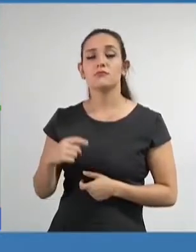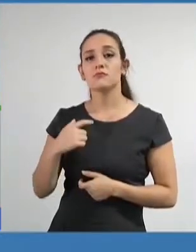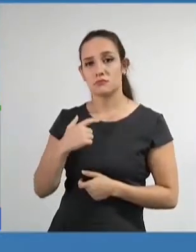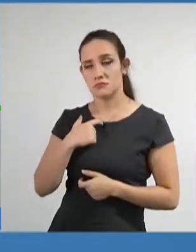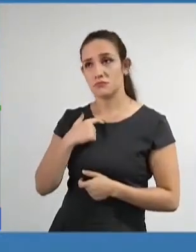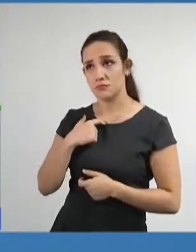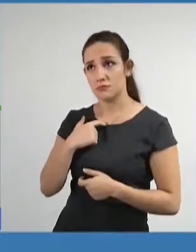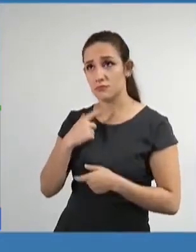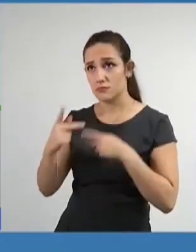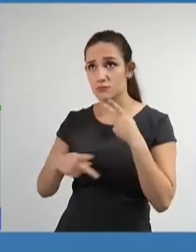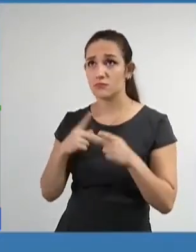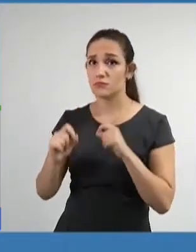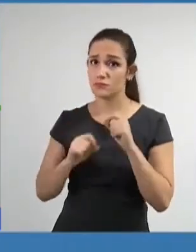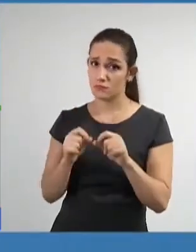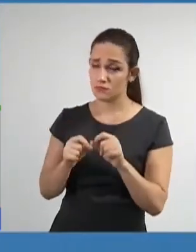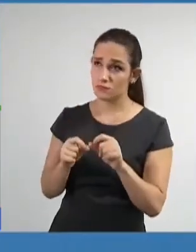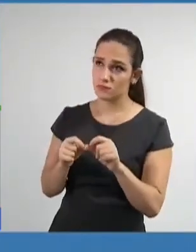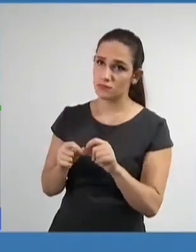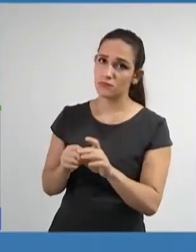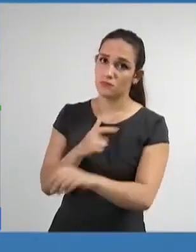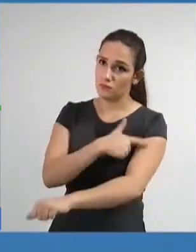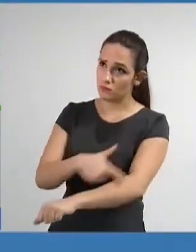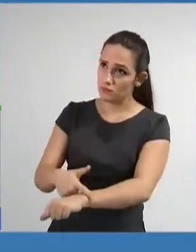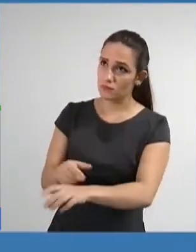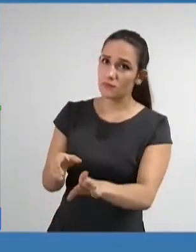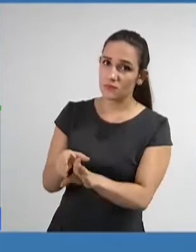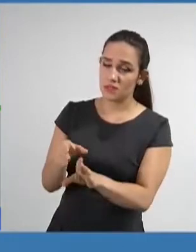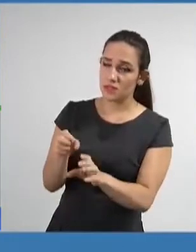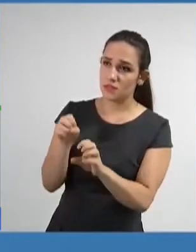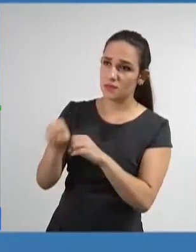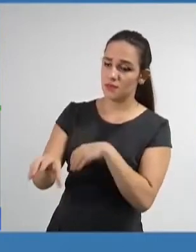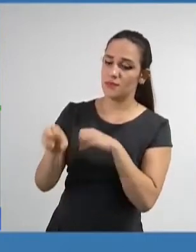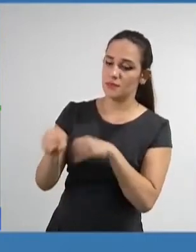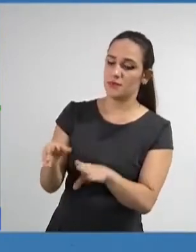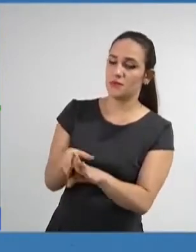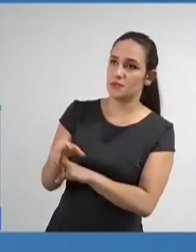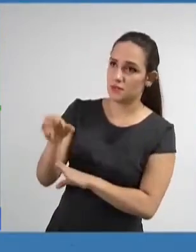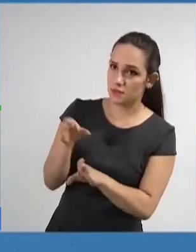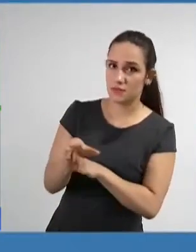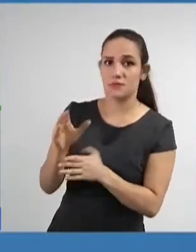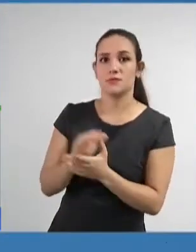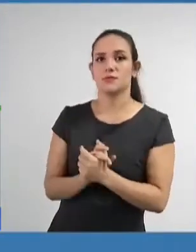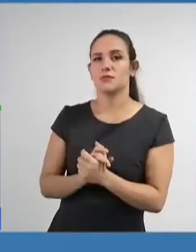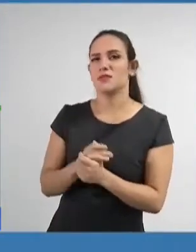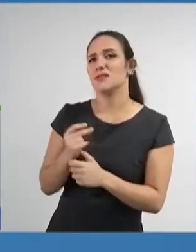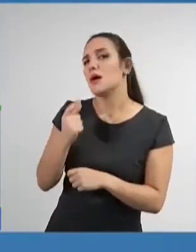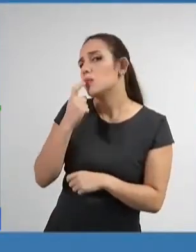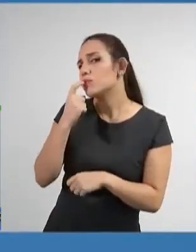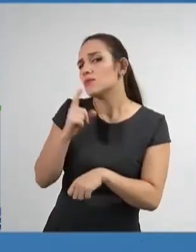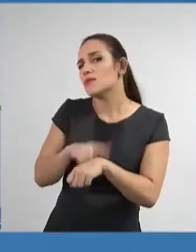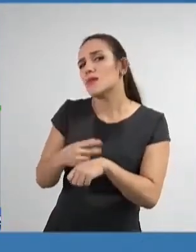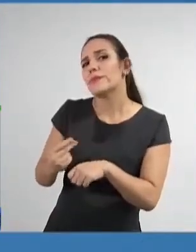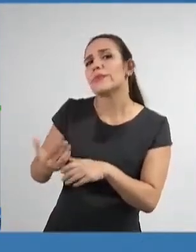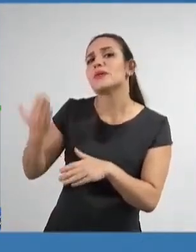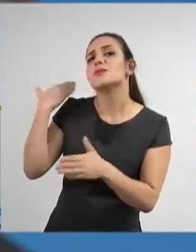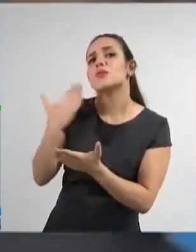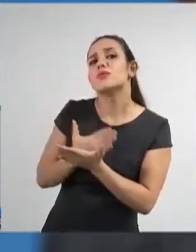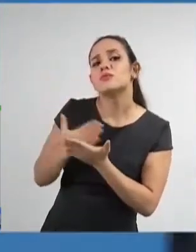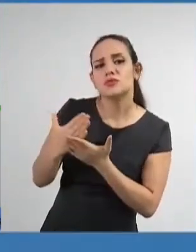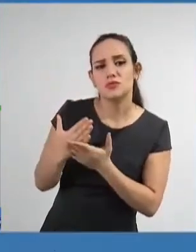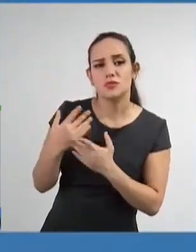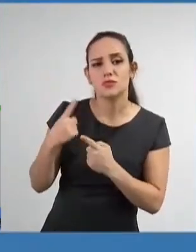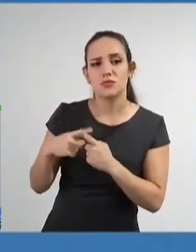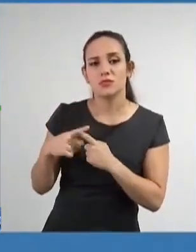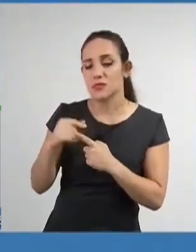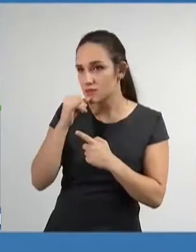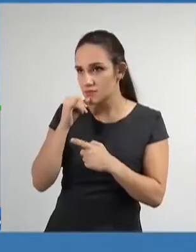Vossa Excelência, a questão da educação. Aqui, há pouco tempo que começou essa cultura das pessoas pararem, né, para